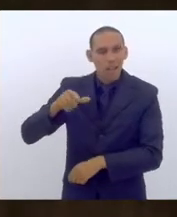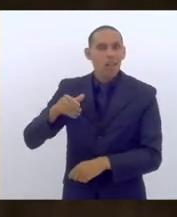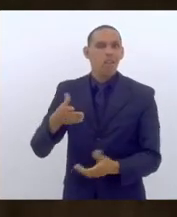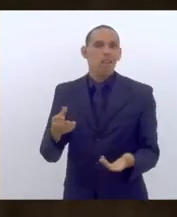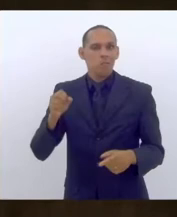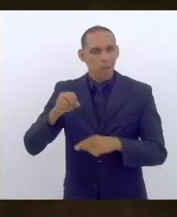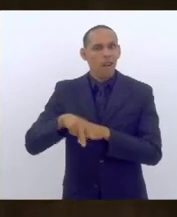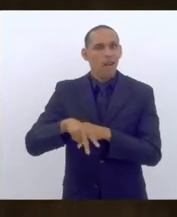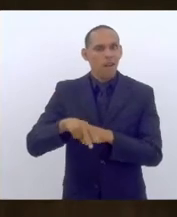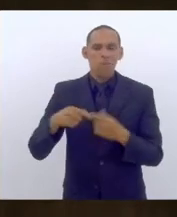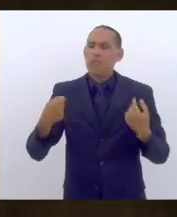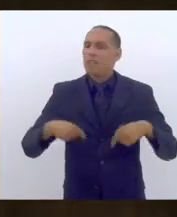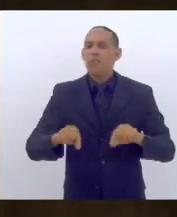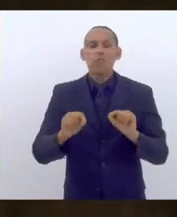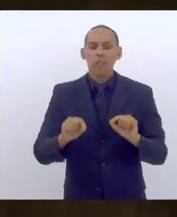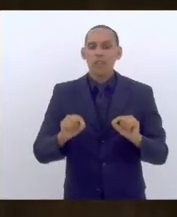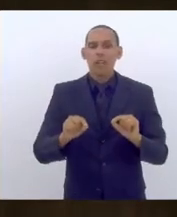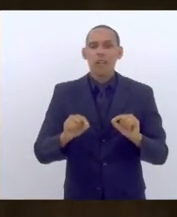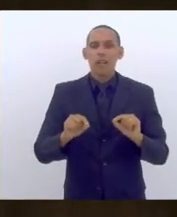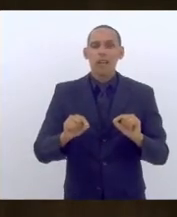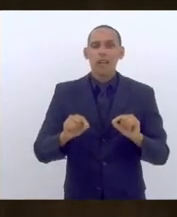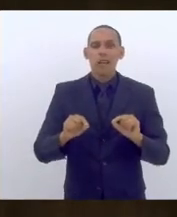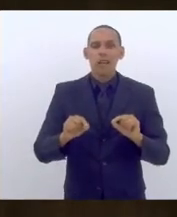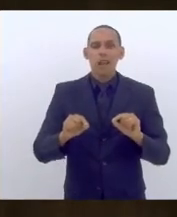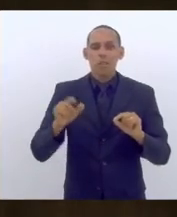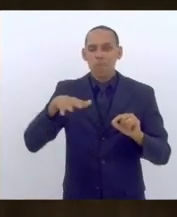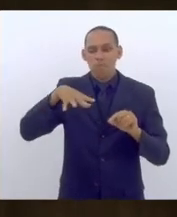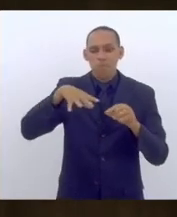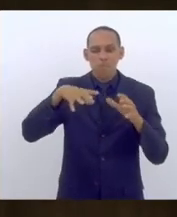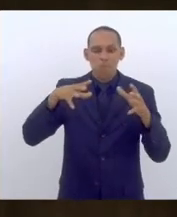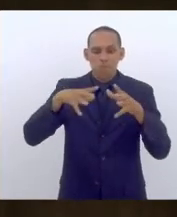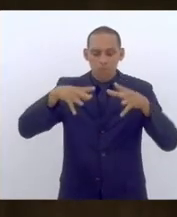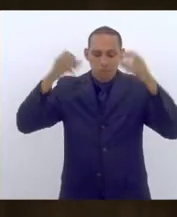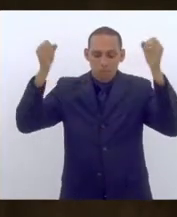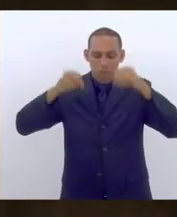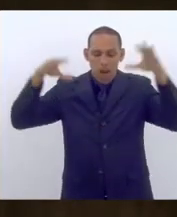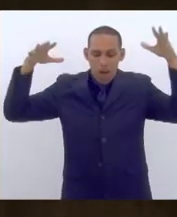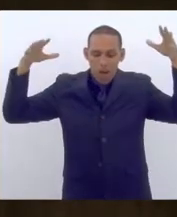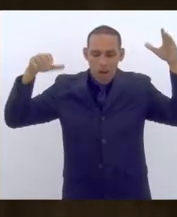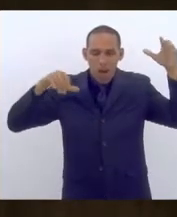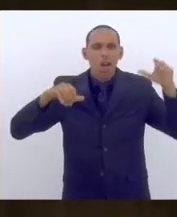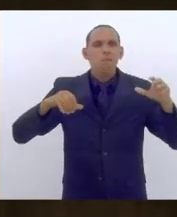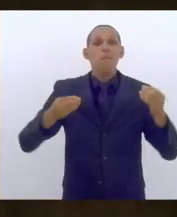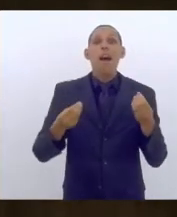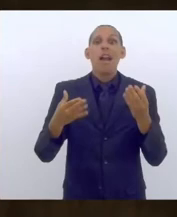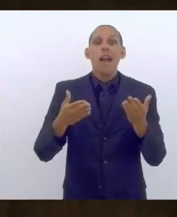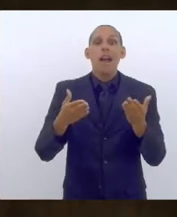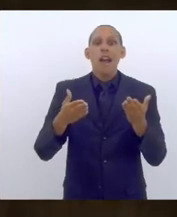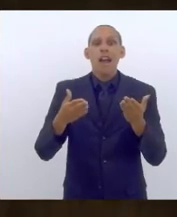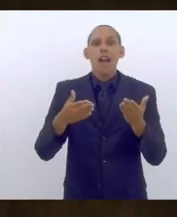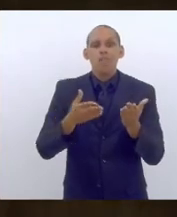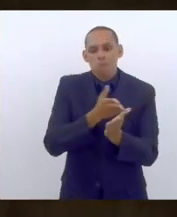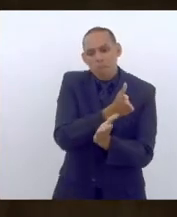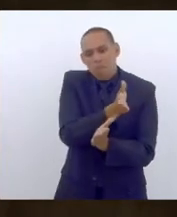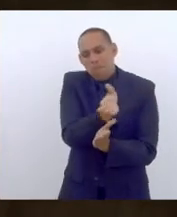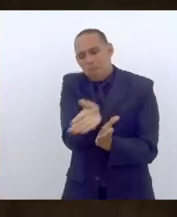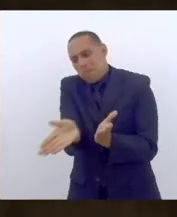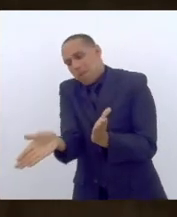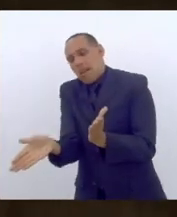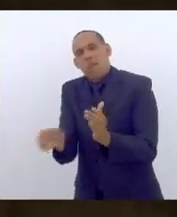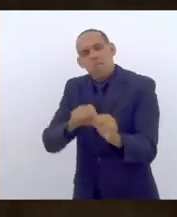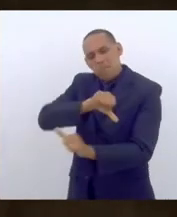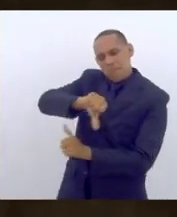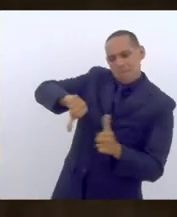que fazer uma verdadeira mágica para dar um cavalo de pau num Transatlântico